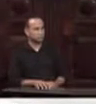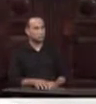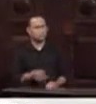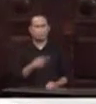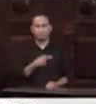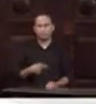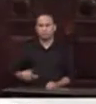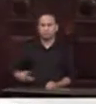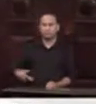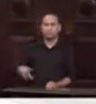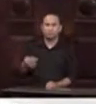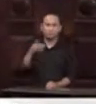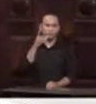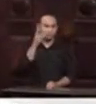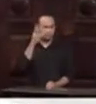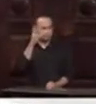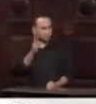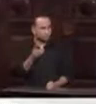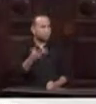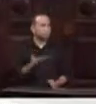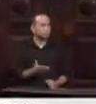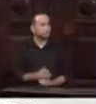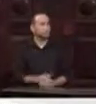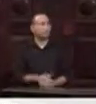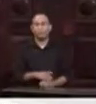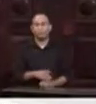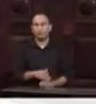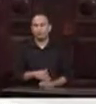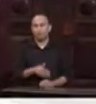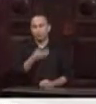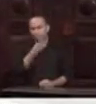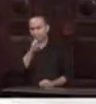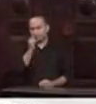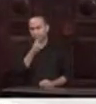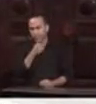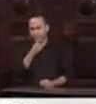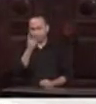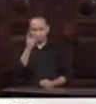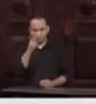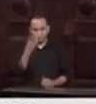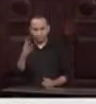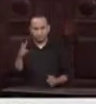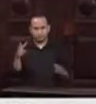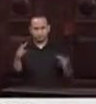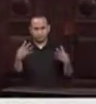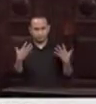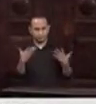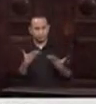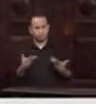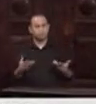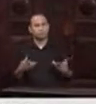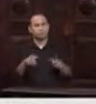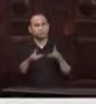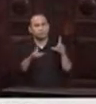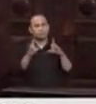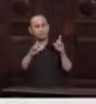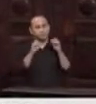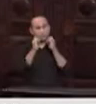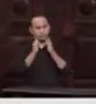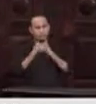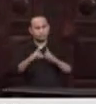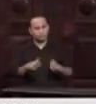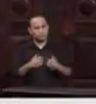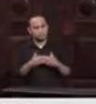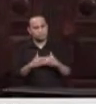Senhor presidente, deputado Jânio Mendes, senhores deputados, senhoras deputadas, cidadãos que nos assistem pela TV Alerge, nos